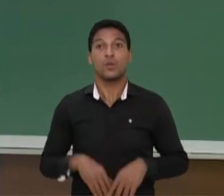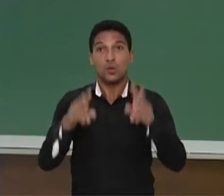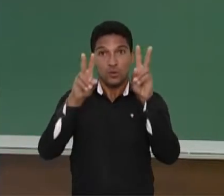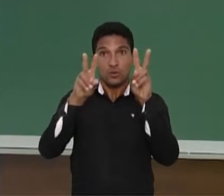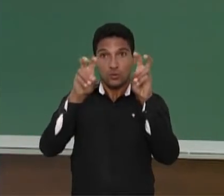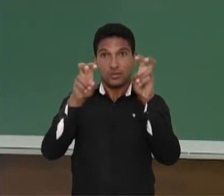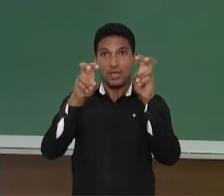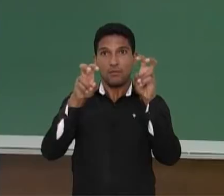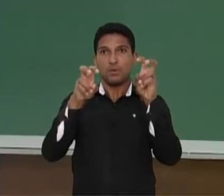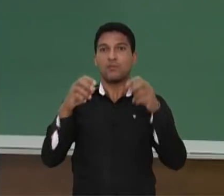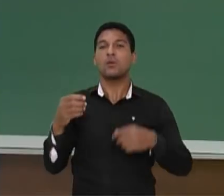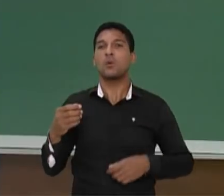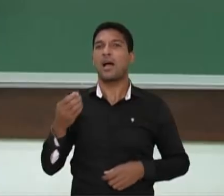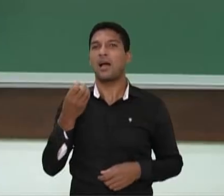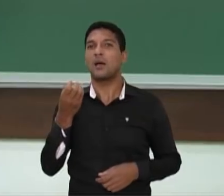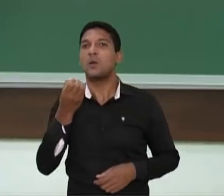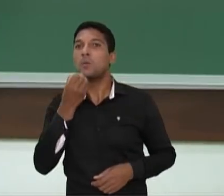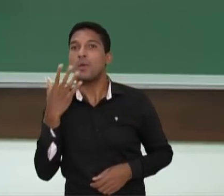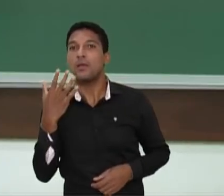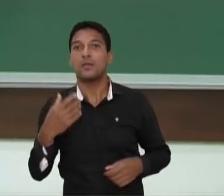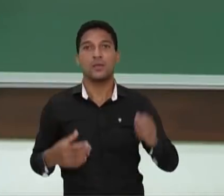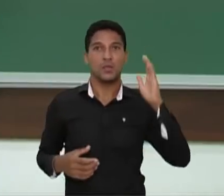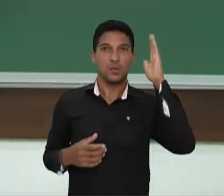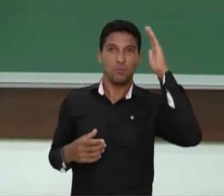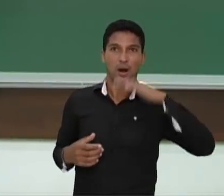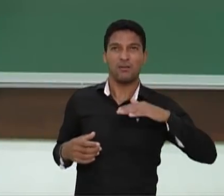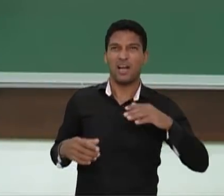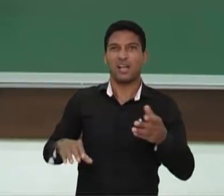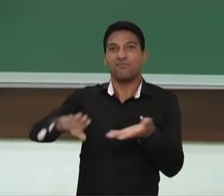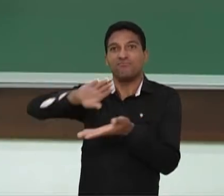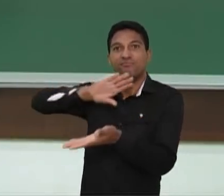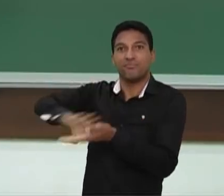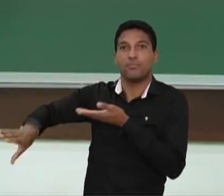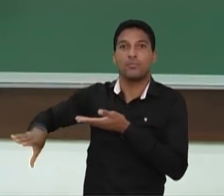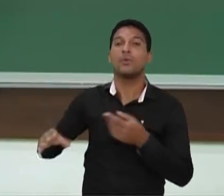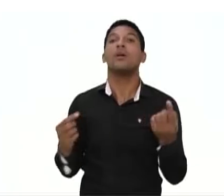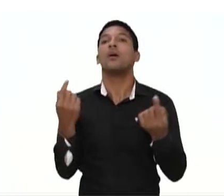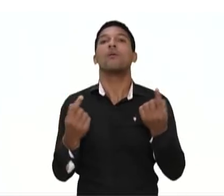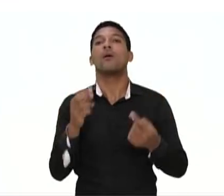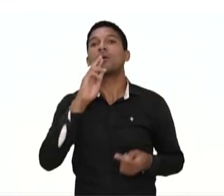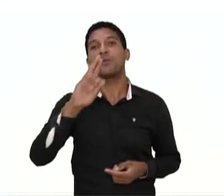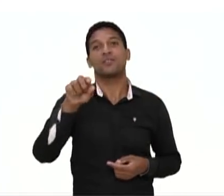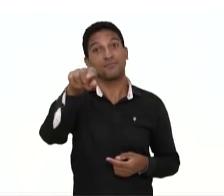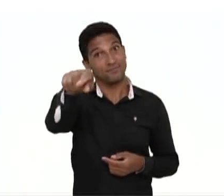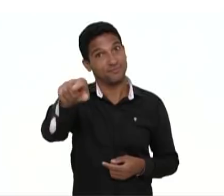a luta contra o bem e o mal. E aí, qual é a alternativa correta?